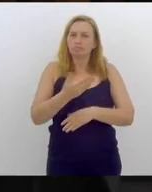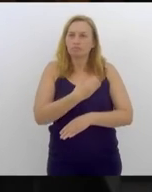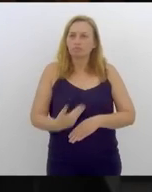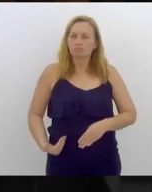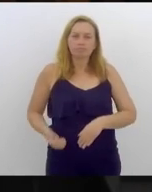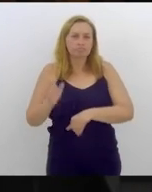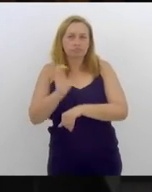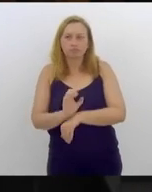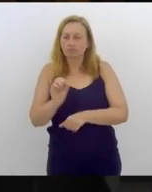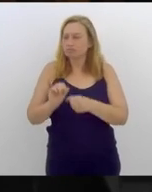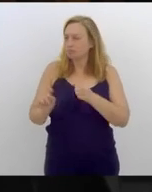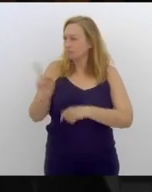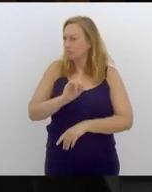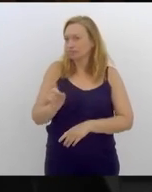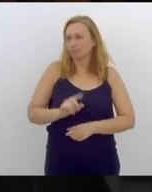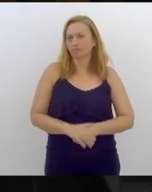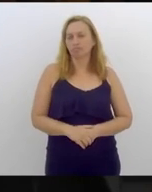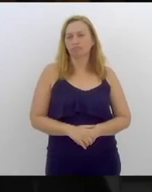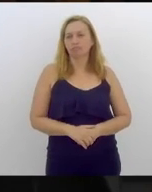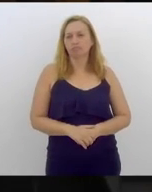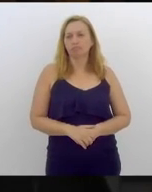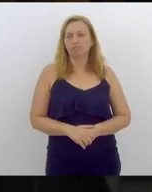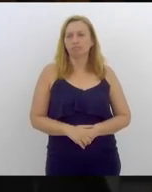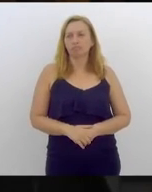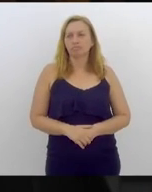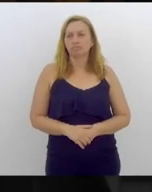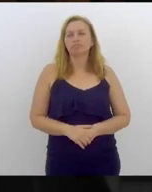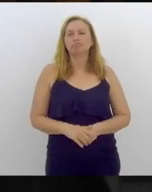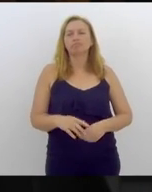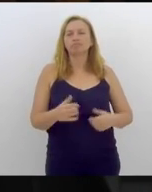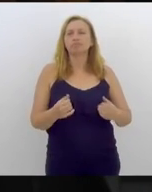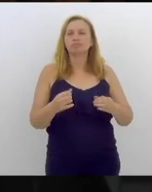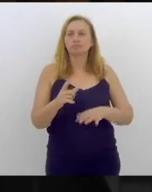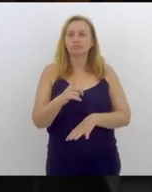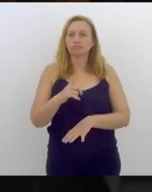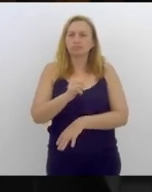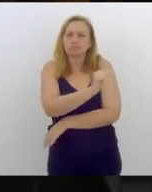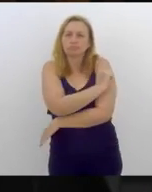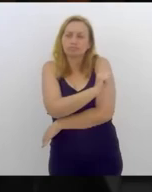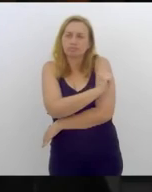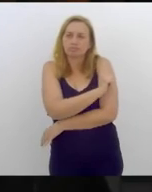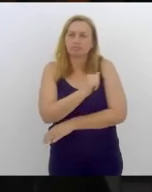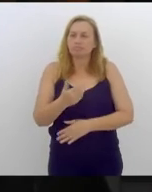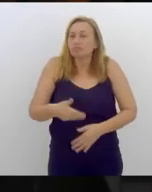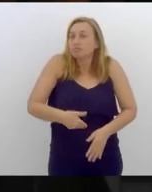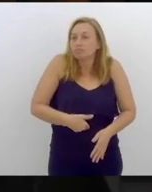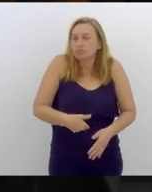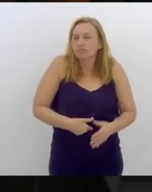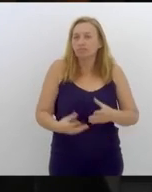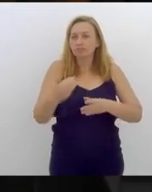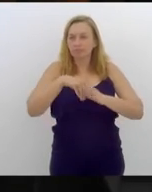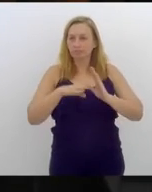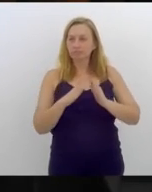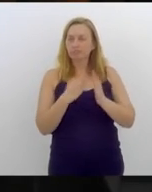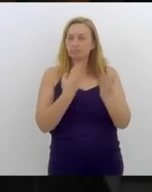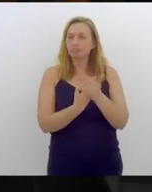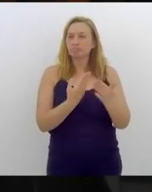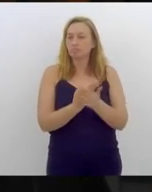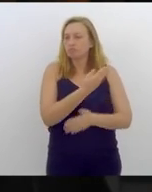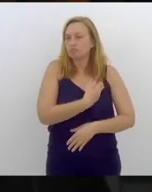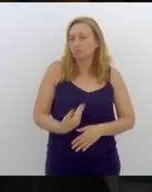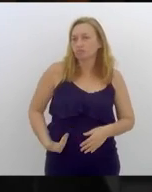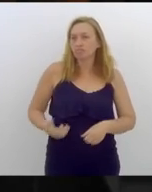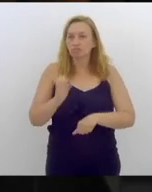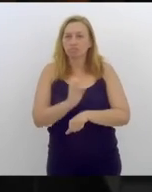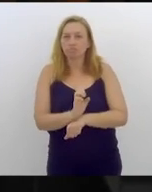com que esse quadro da carência de professores permaneça nós temos estudante passando fome nas escolas e o governo do estado